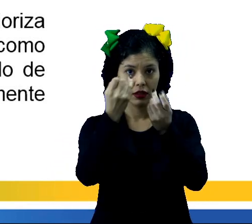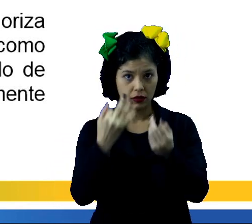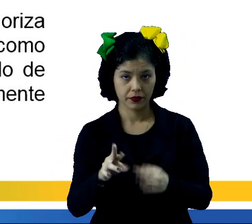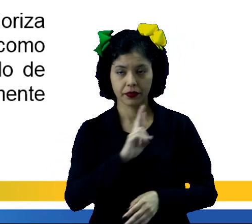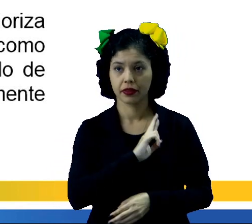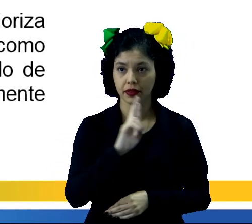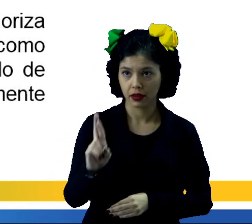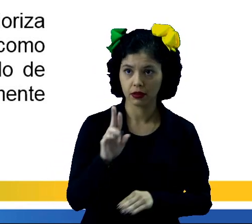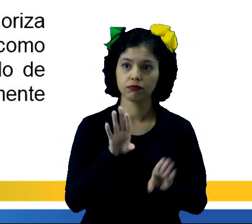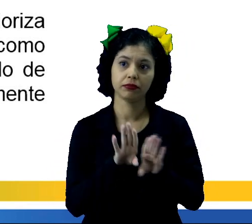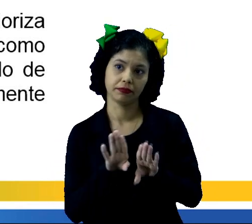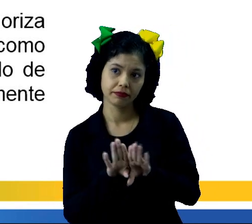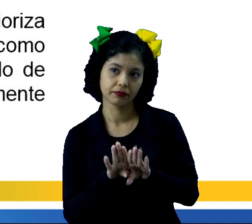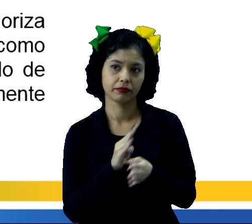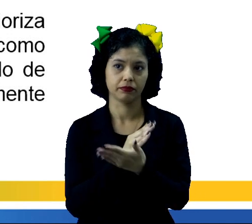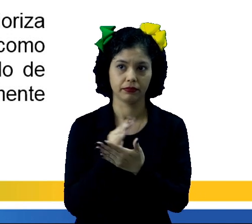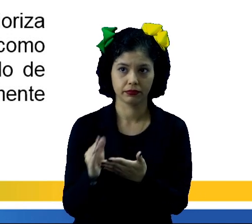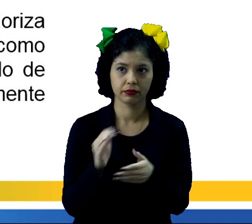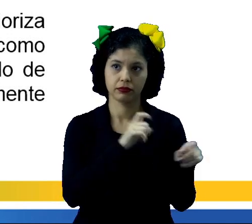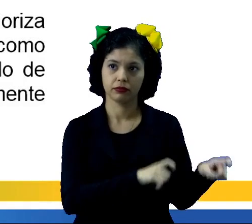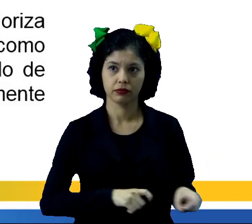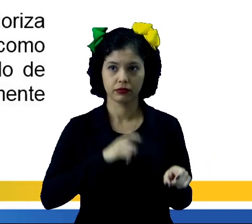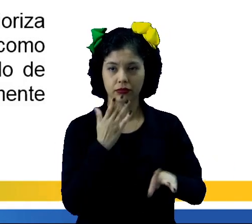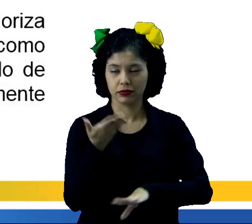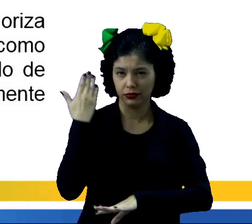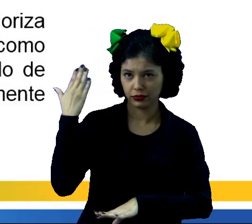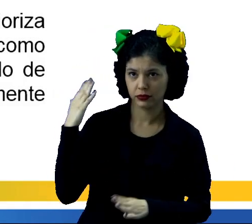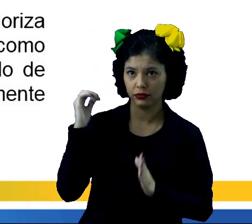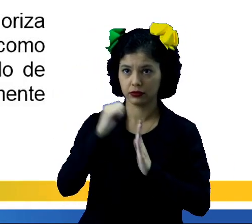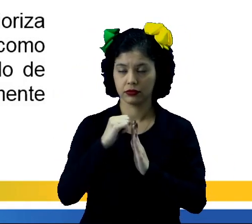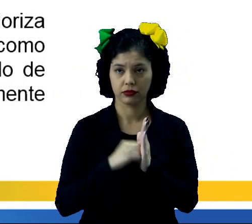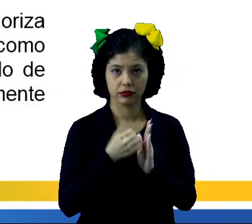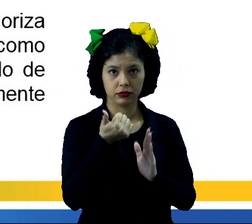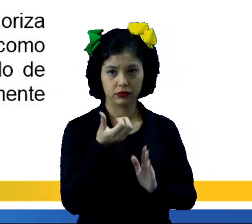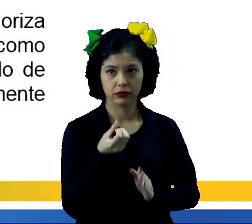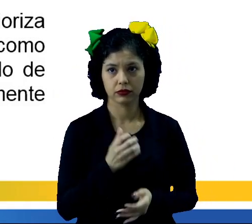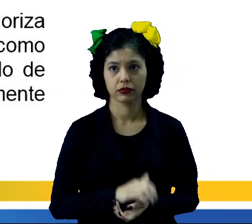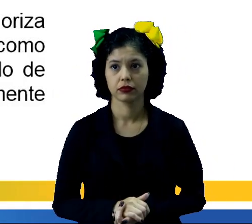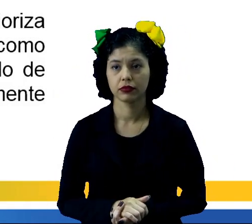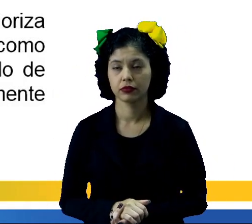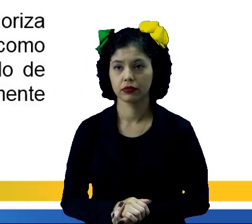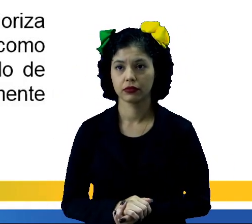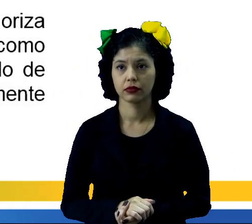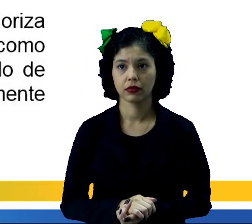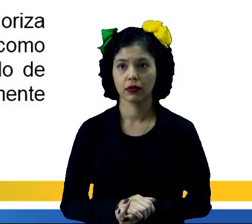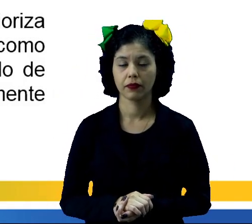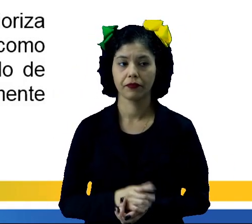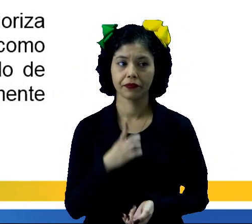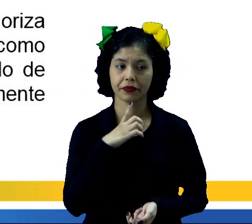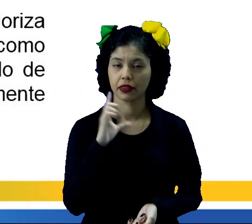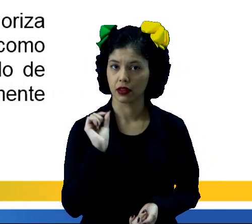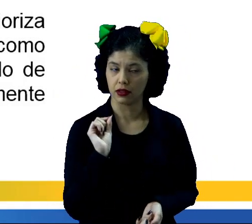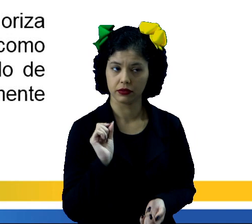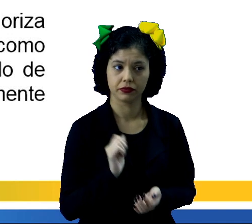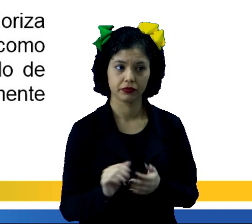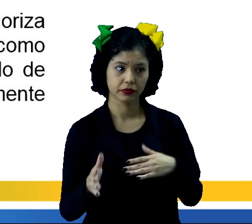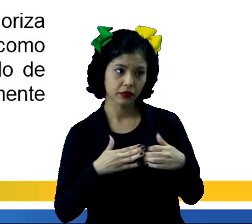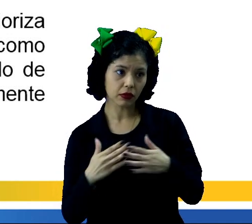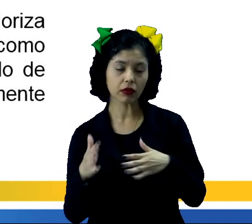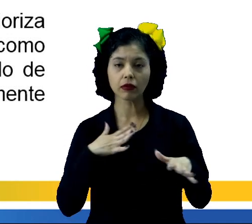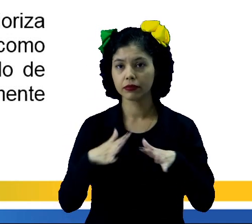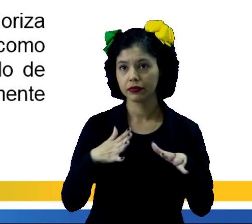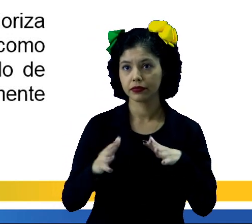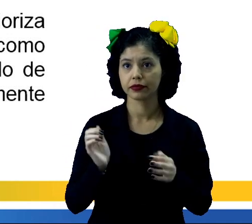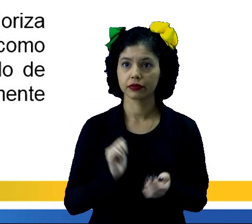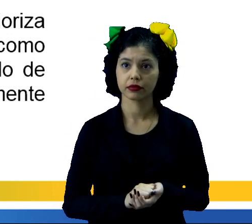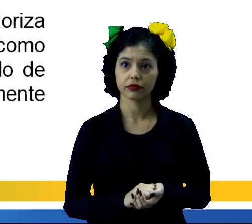justificativa religiosa, A gente começa a colonização das Américas lá no século XVI. Então, a gente tem, qualquer movimento que